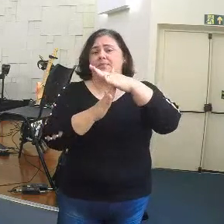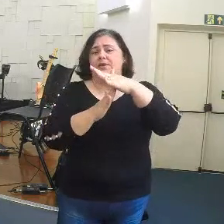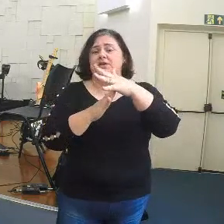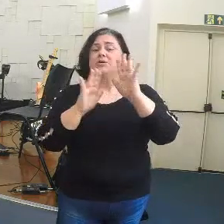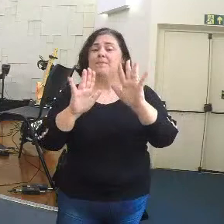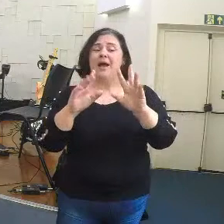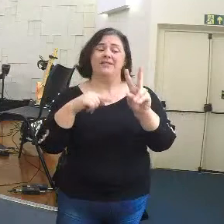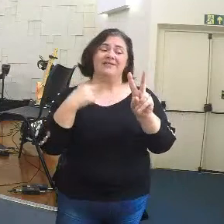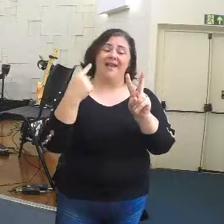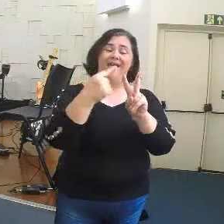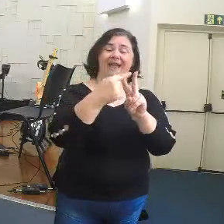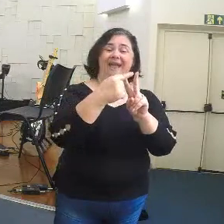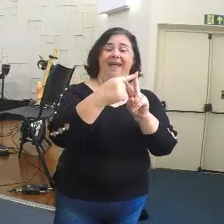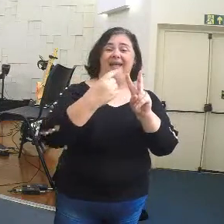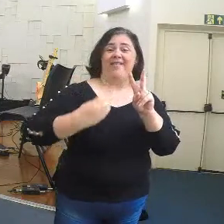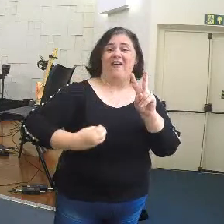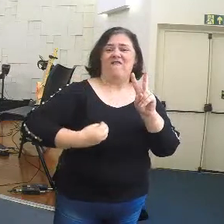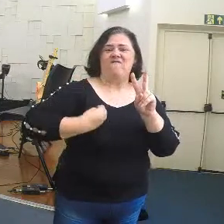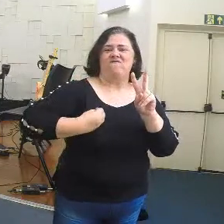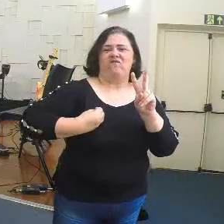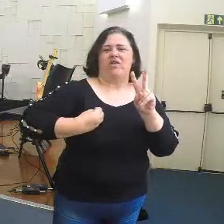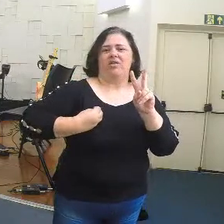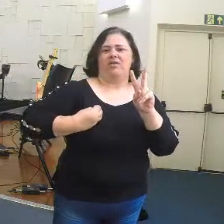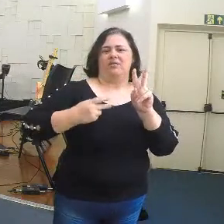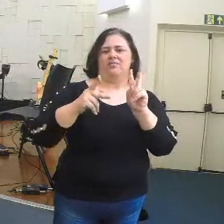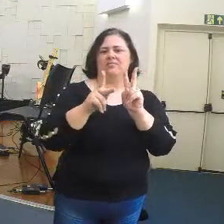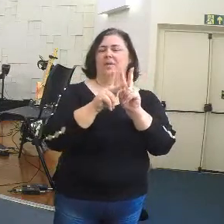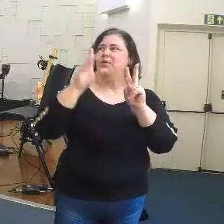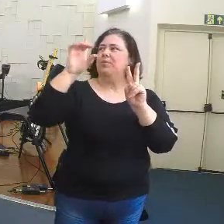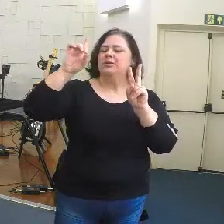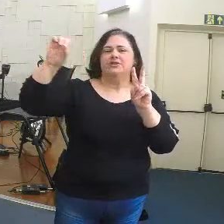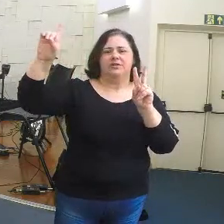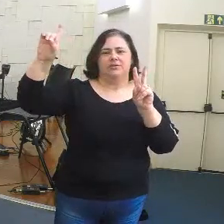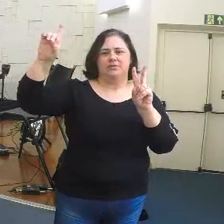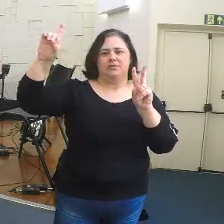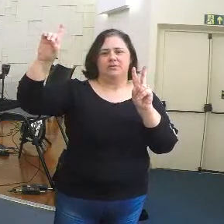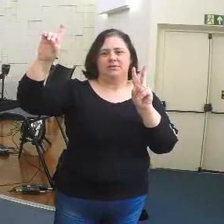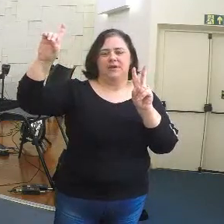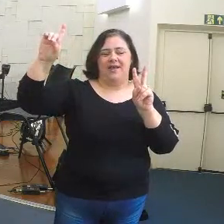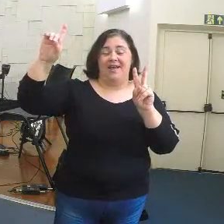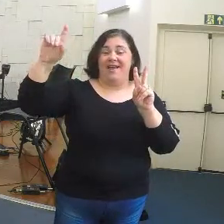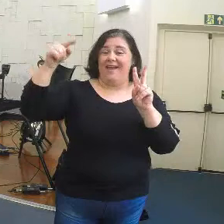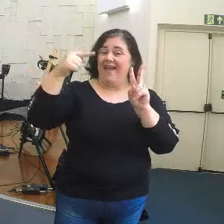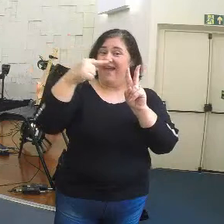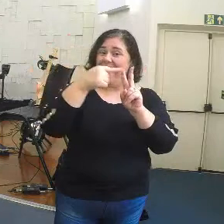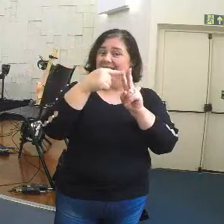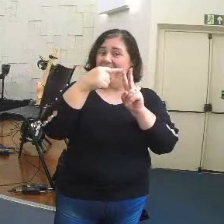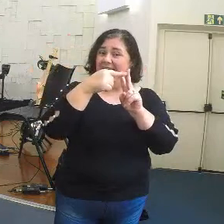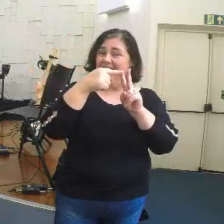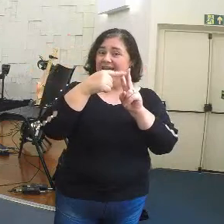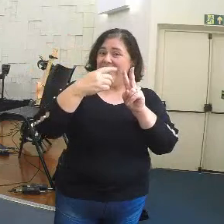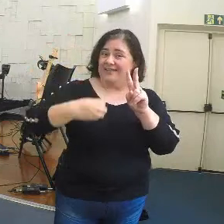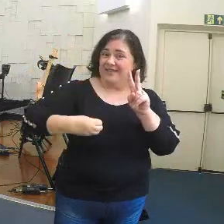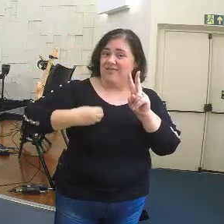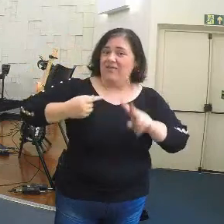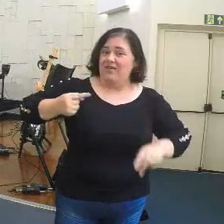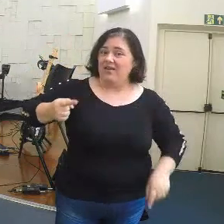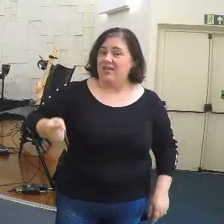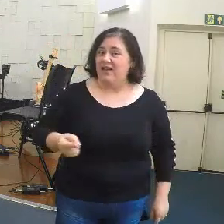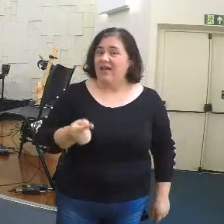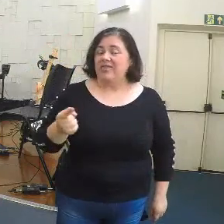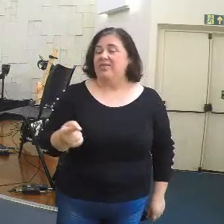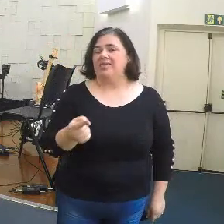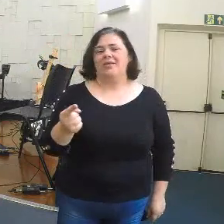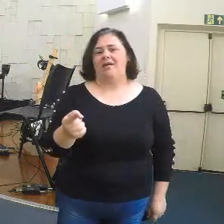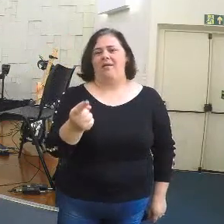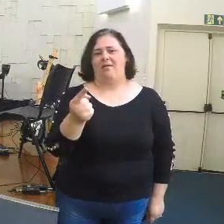vida gerada, a vida de Deus. E essa vida é fruto do amor. Então não tem como participar